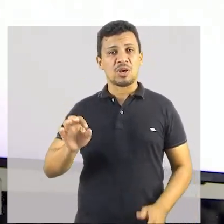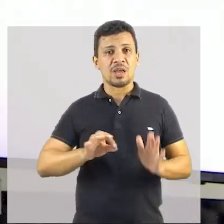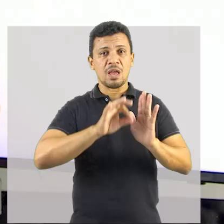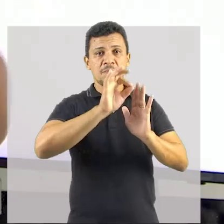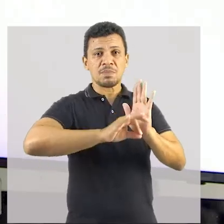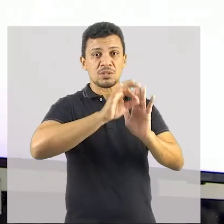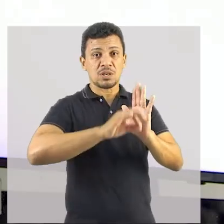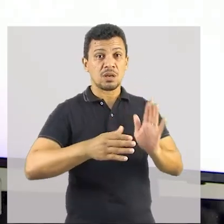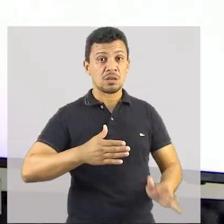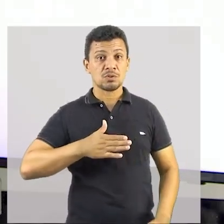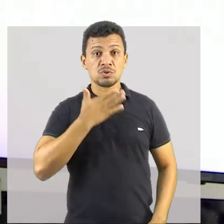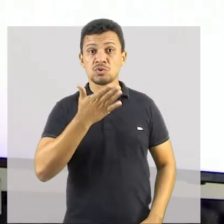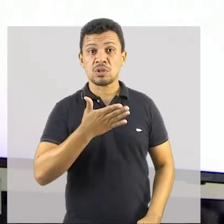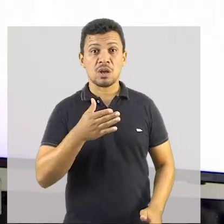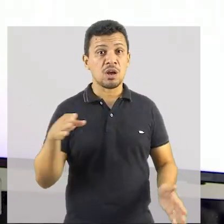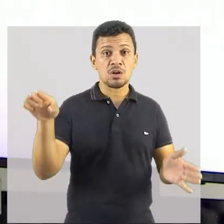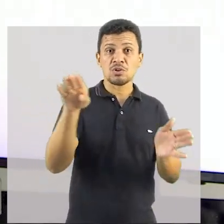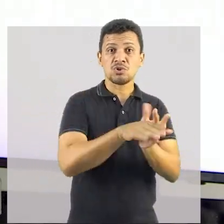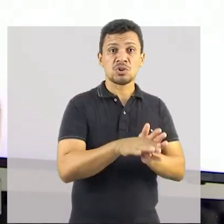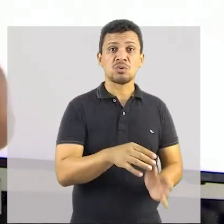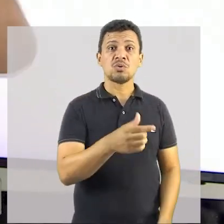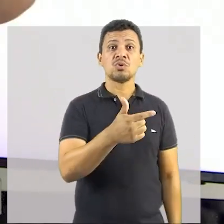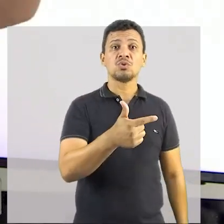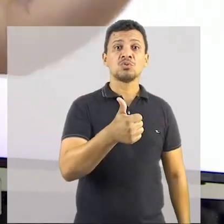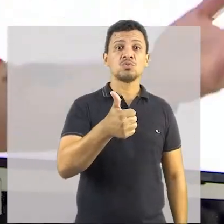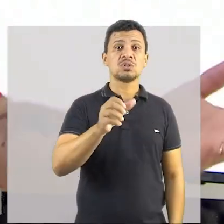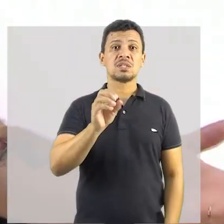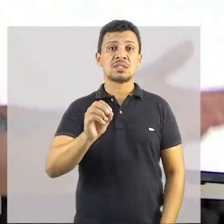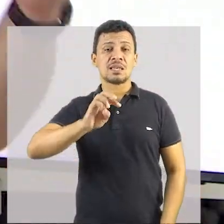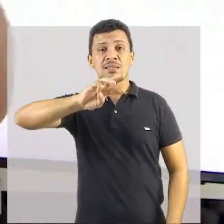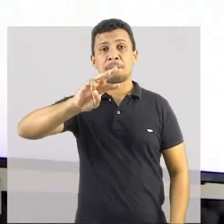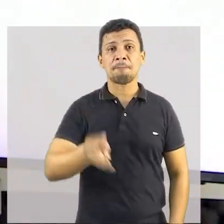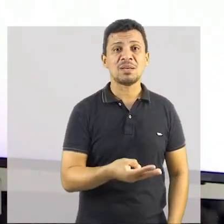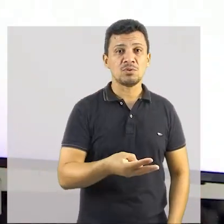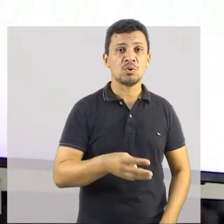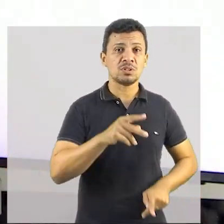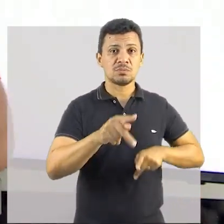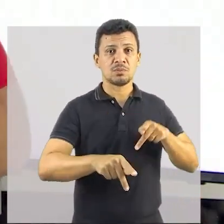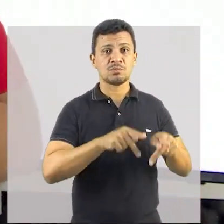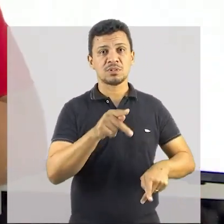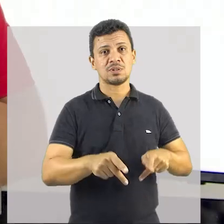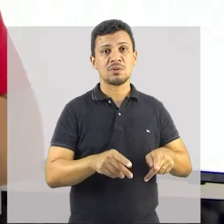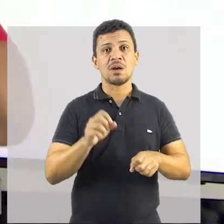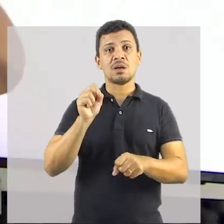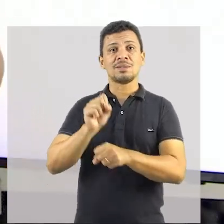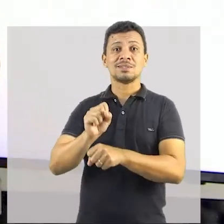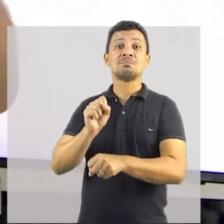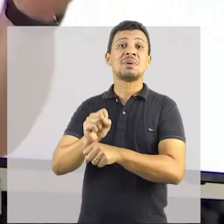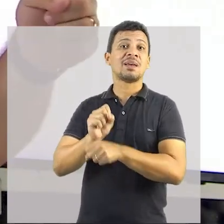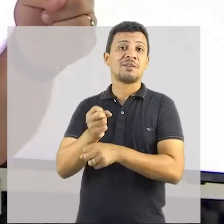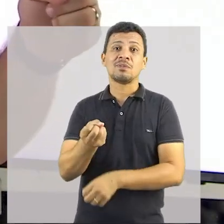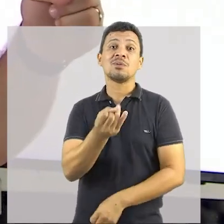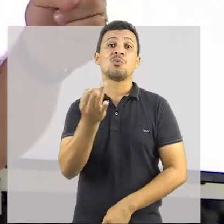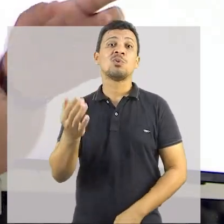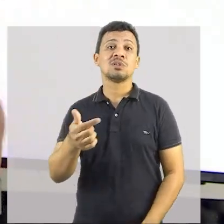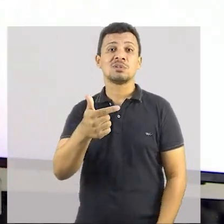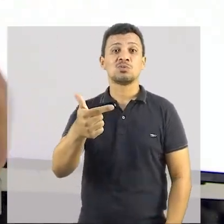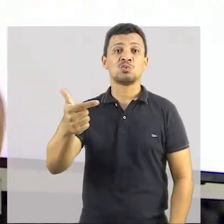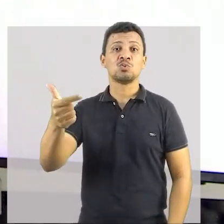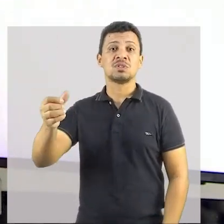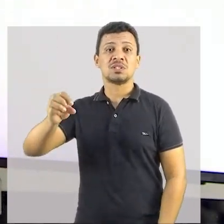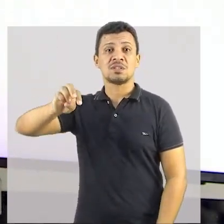chegou a 210 milhões de habitantes, bem distante dos 220 que eram esperados. A gente tem uma taxa de